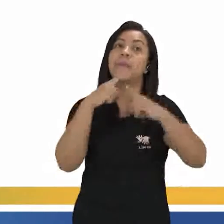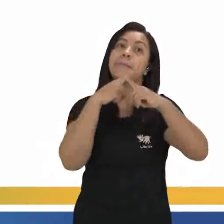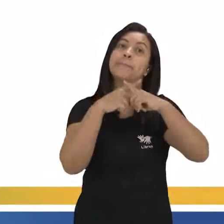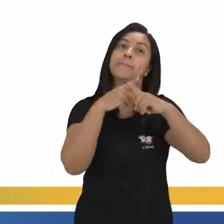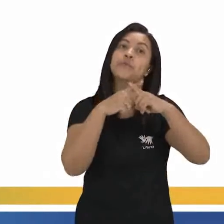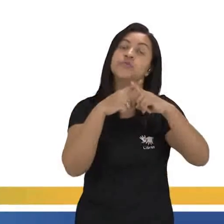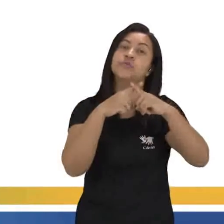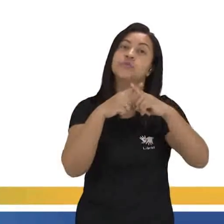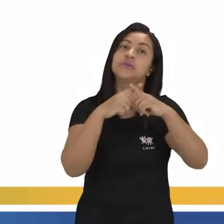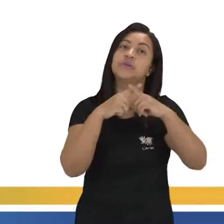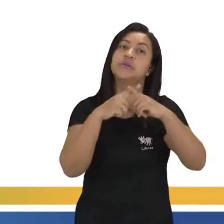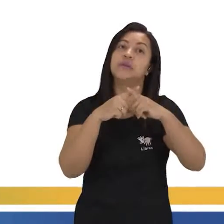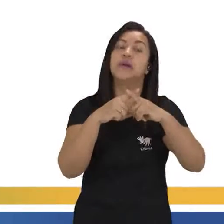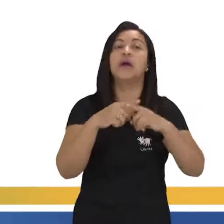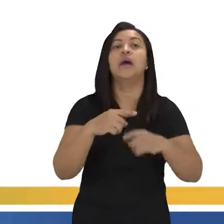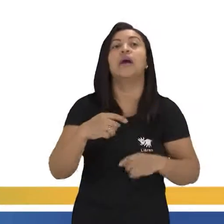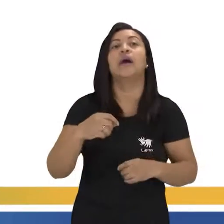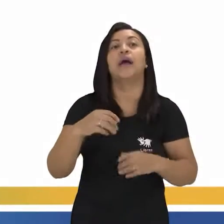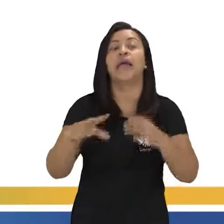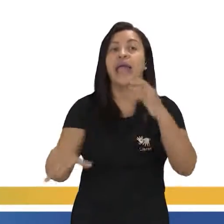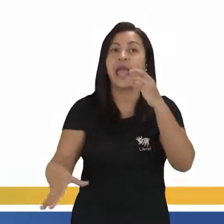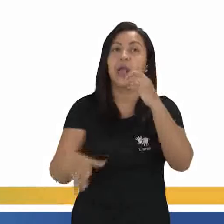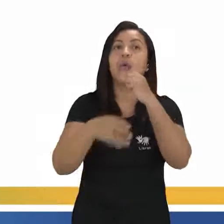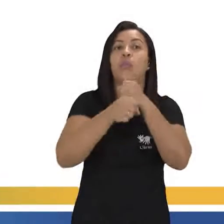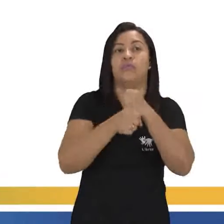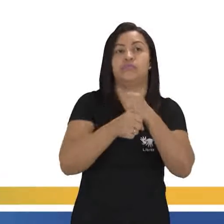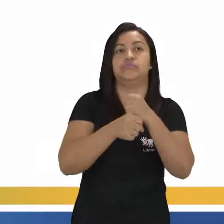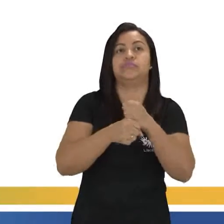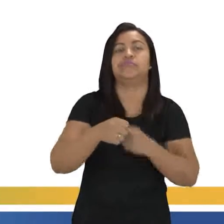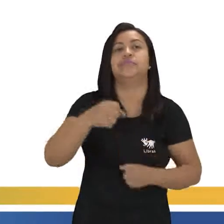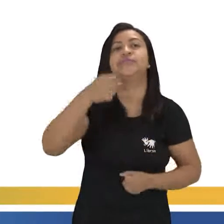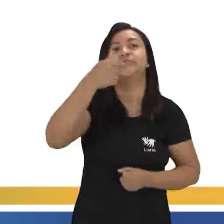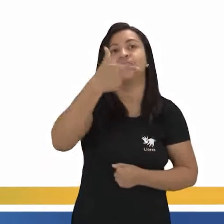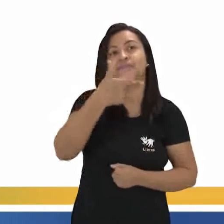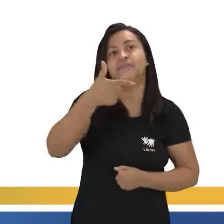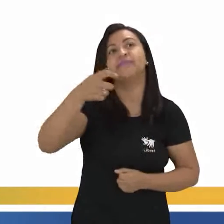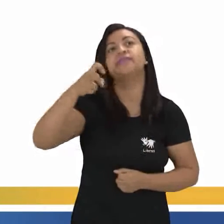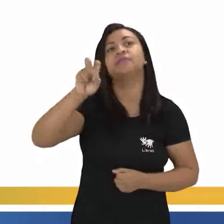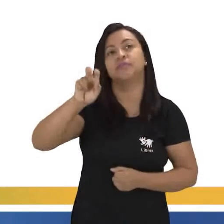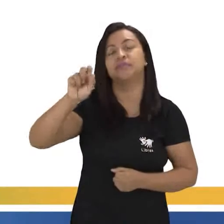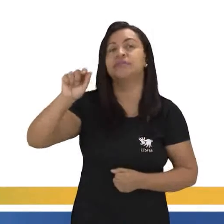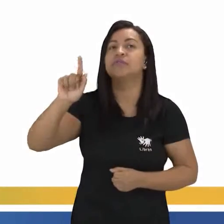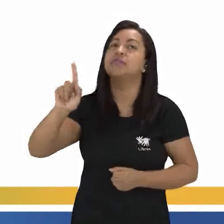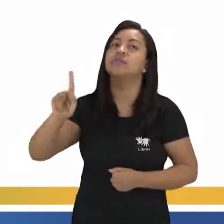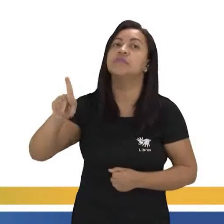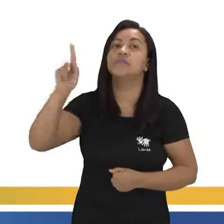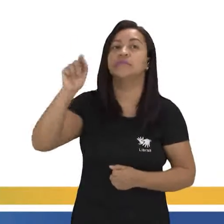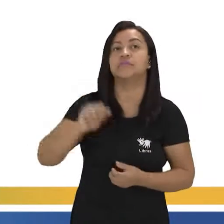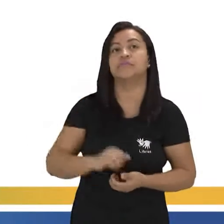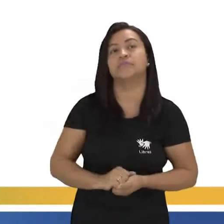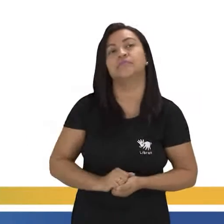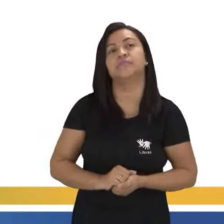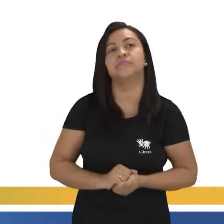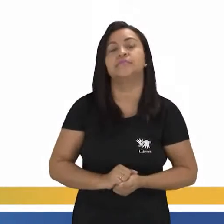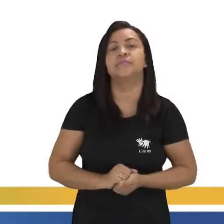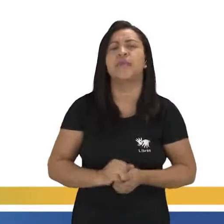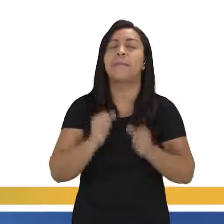vezes 50, a gente acha aí a quantidade de impulso, que nesse caso, eu coloquei aí quilograma metros por segundo, mas pode ser